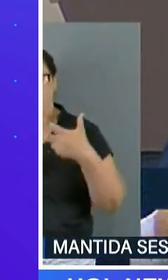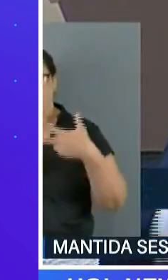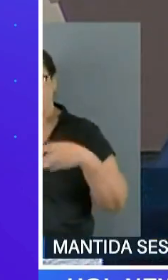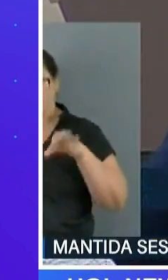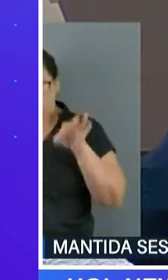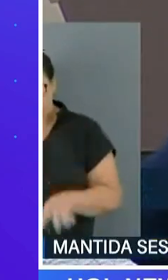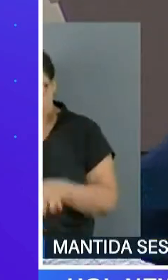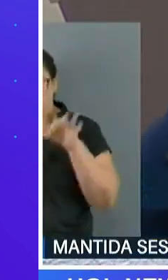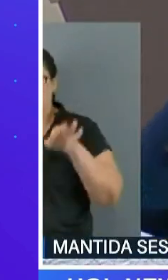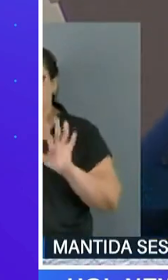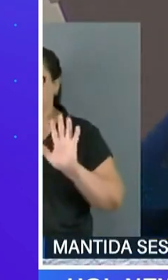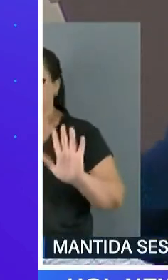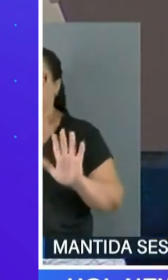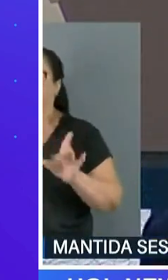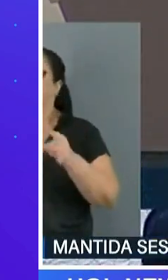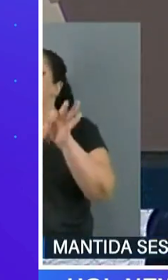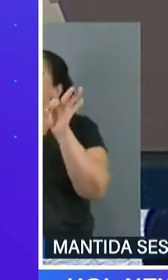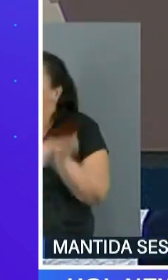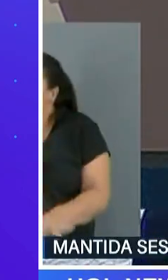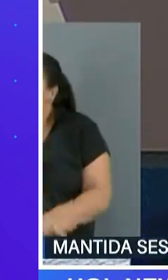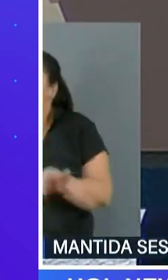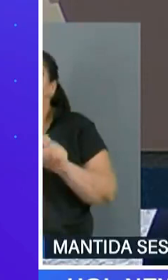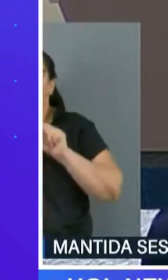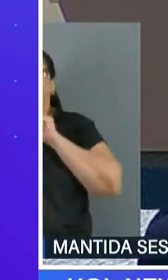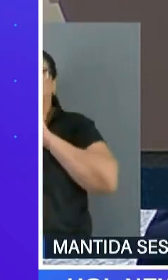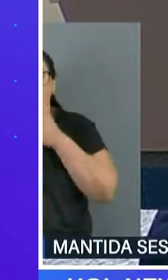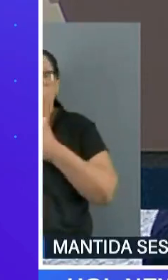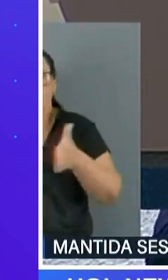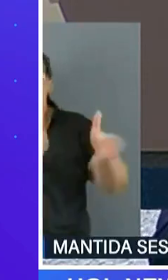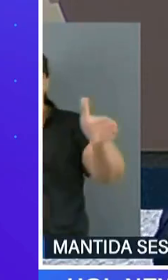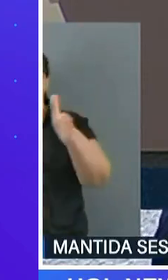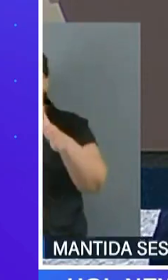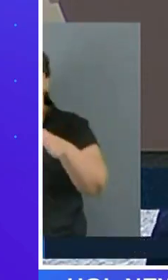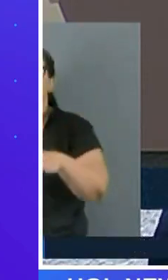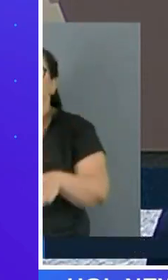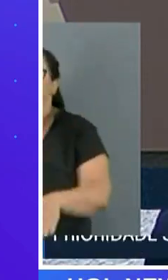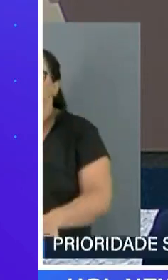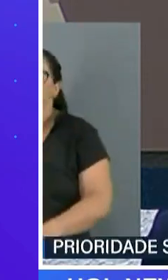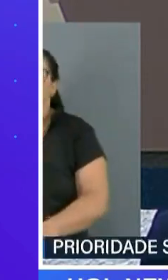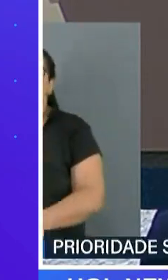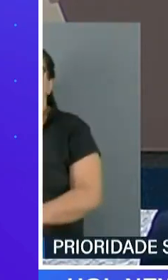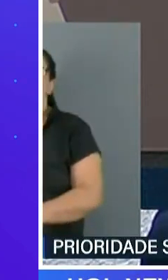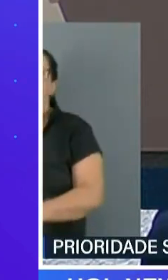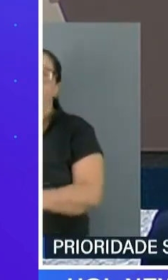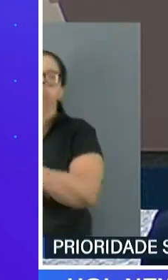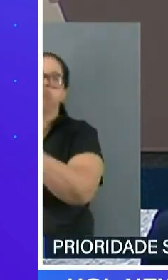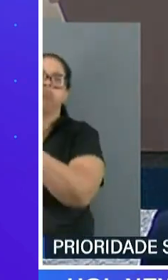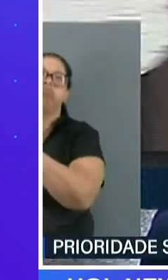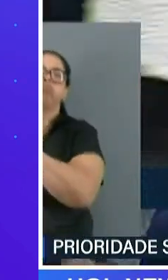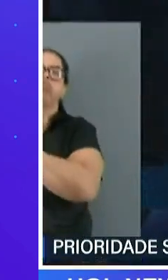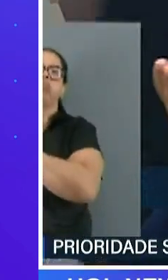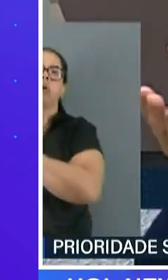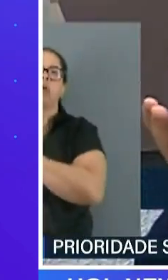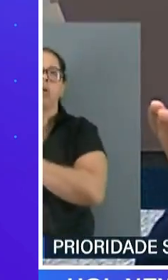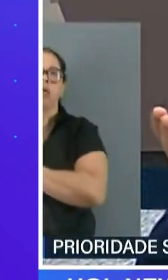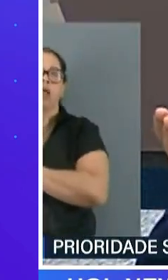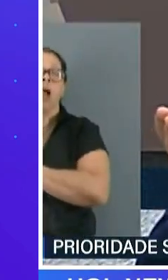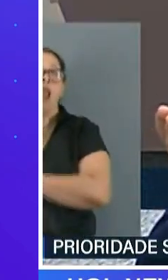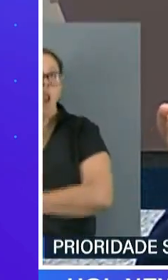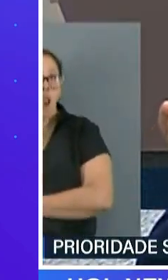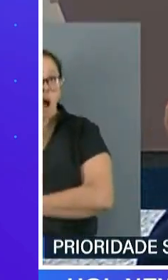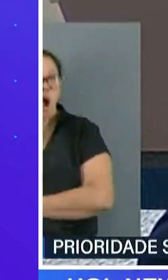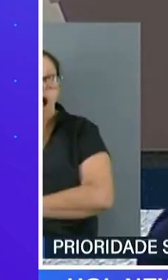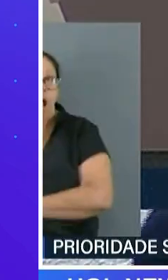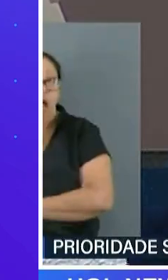bem entre os dois meios agora Flávio Dino tem claro essa pecha de ser mais esquerda porque ele